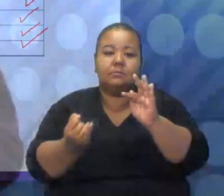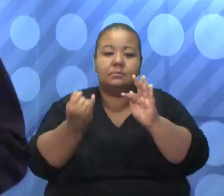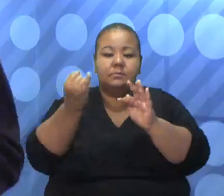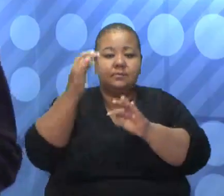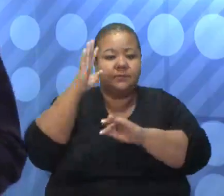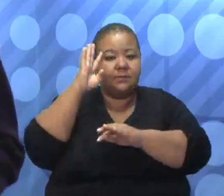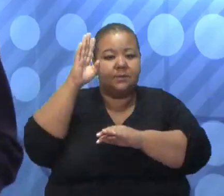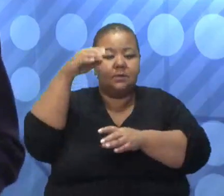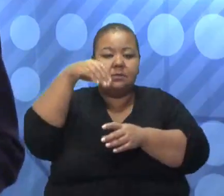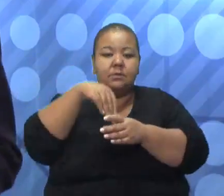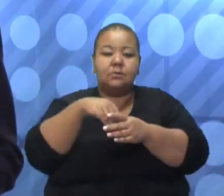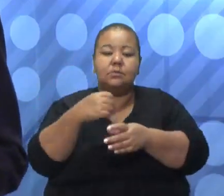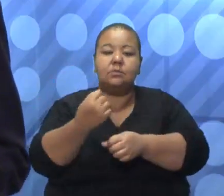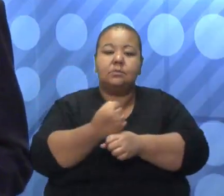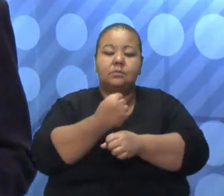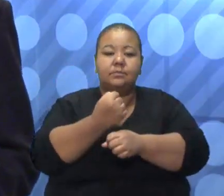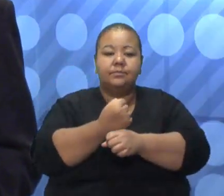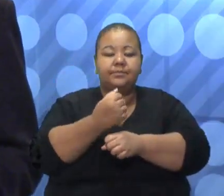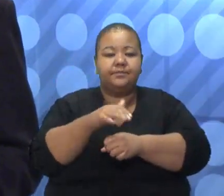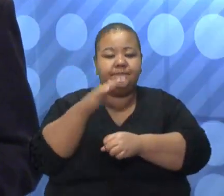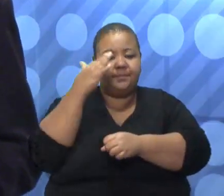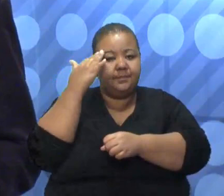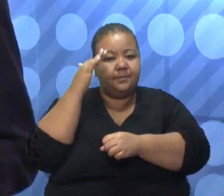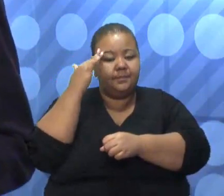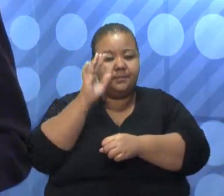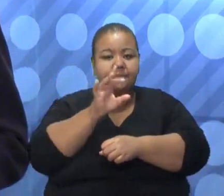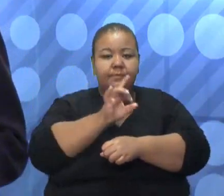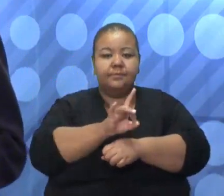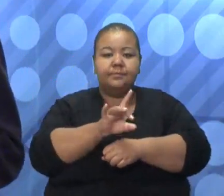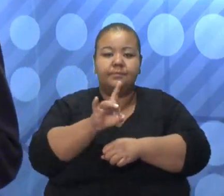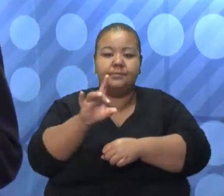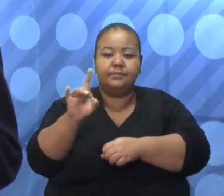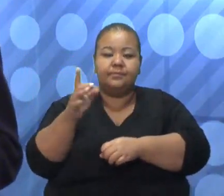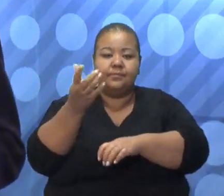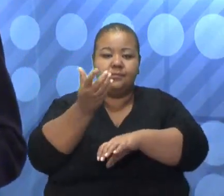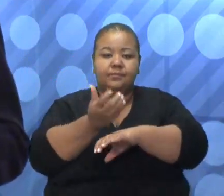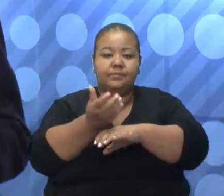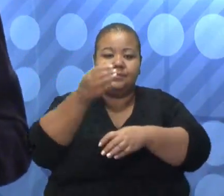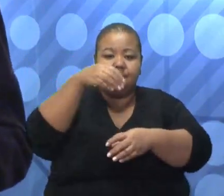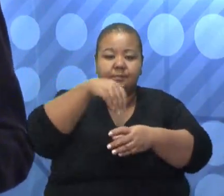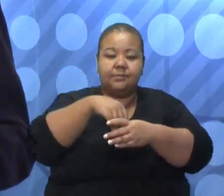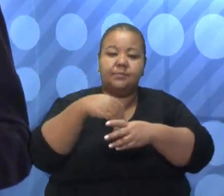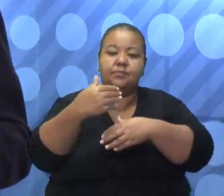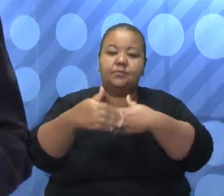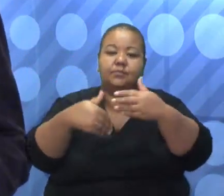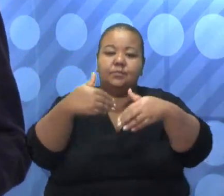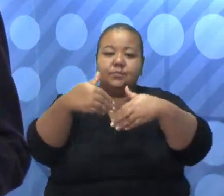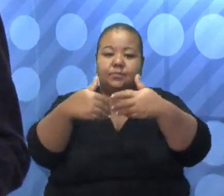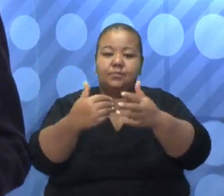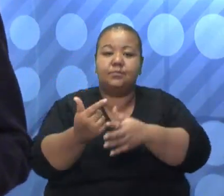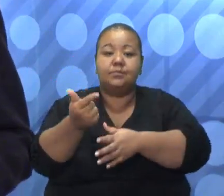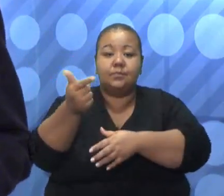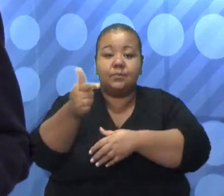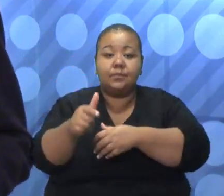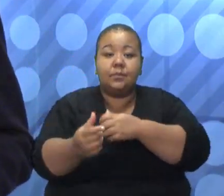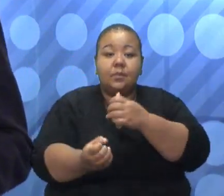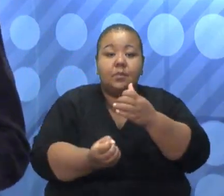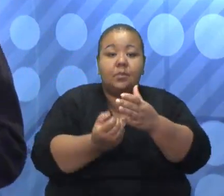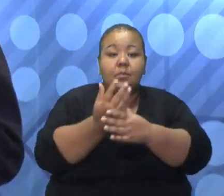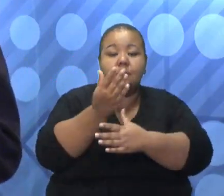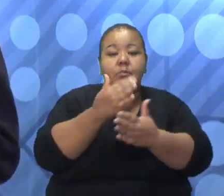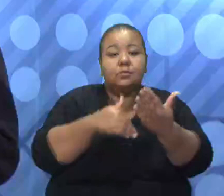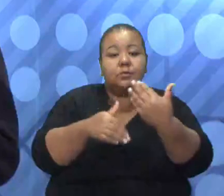principalmente quando a gente trabalha na produção, para a gente entender cada peça-chave dentro do processo. Eu consigo construir